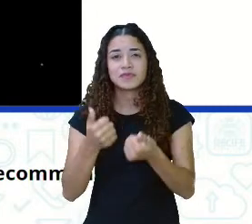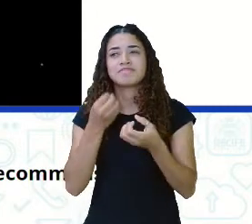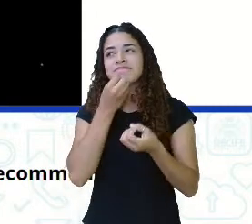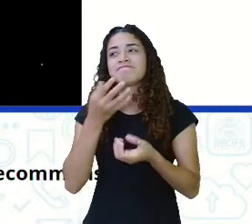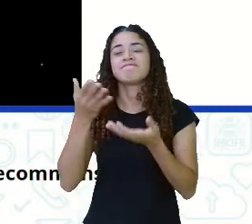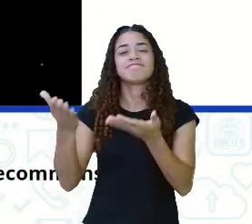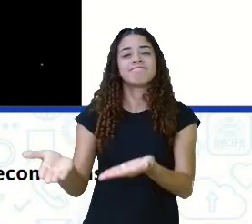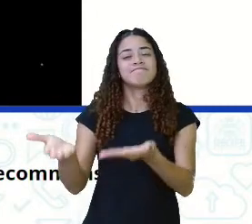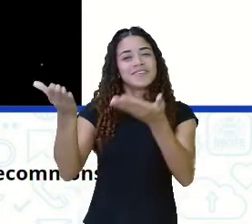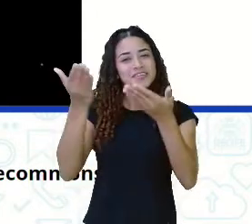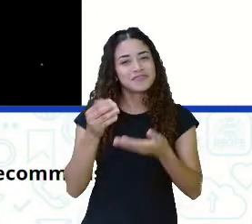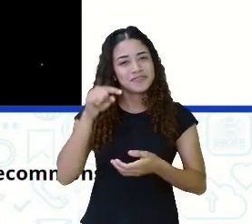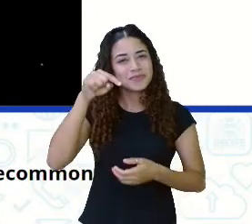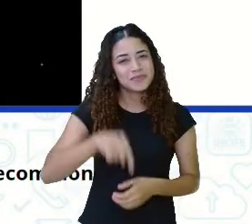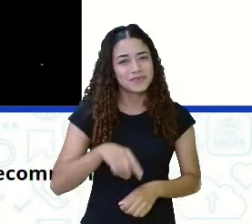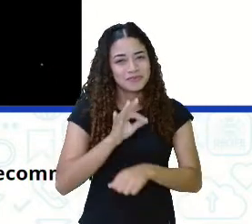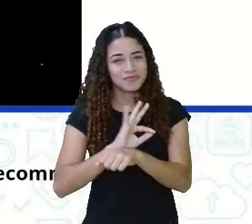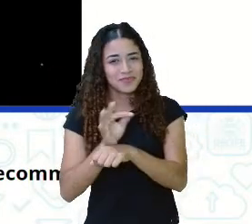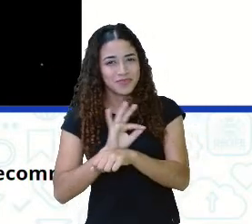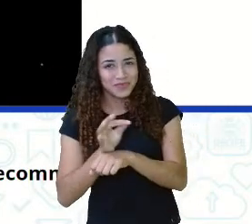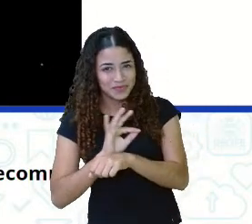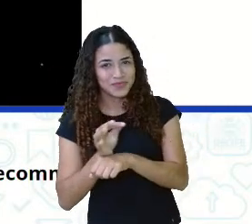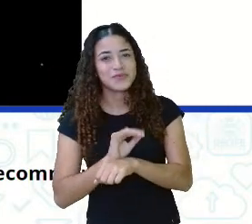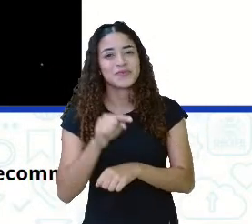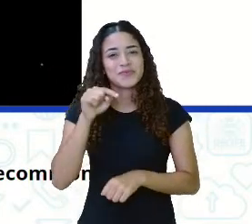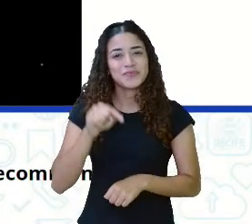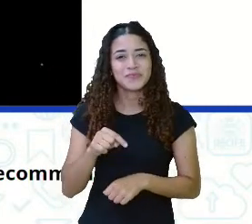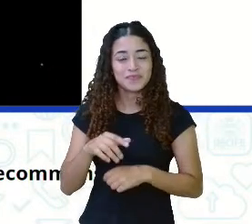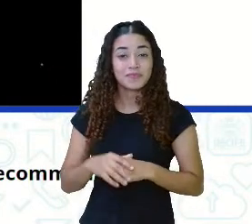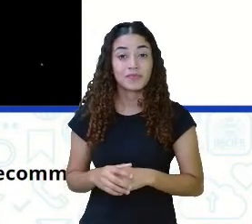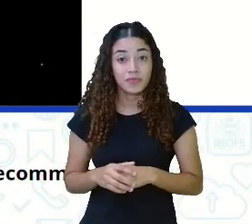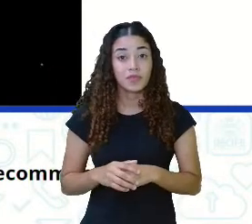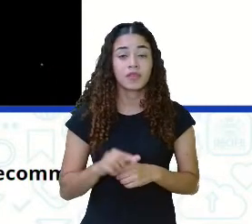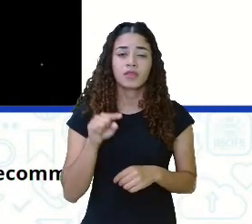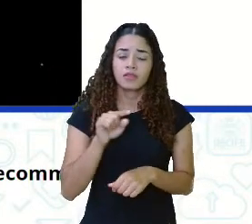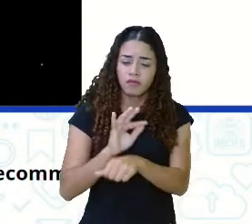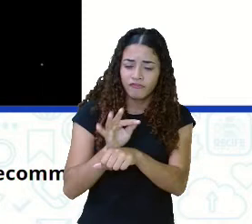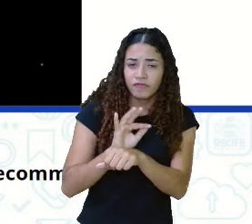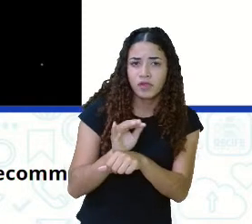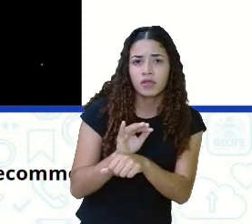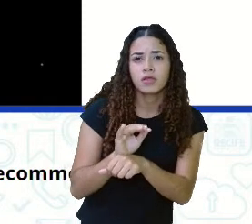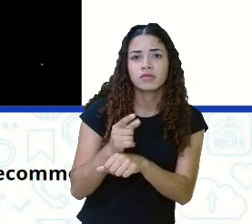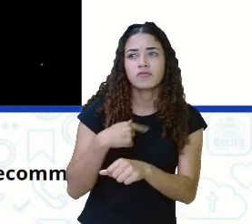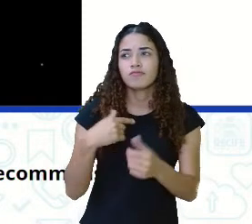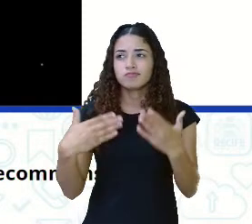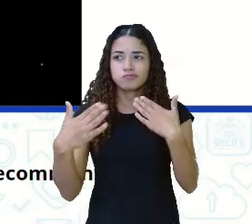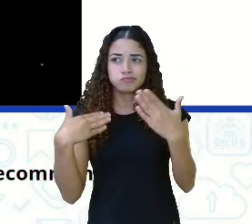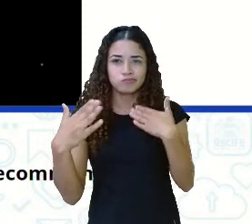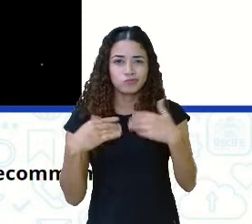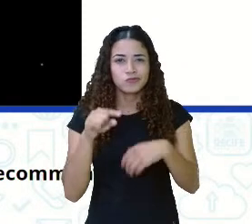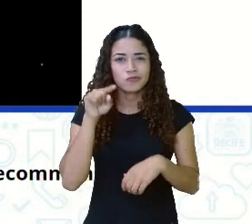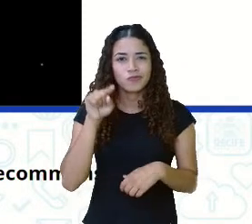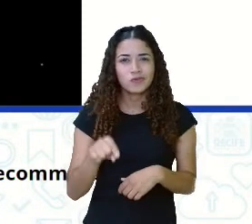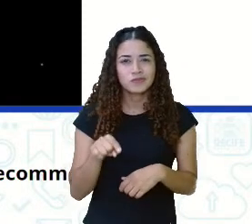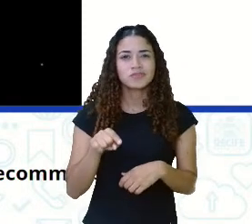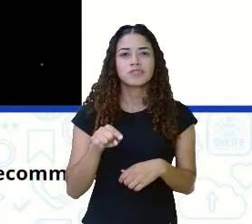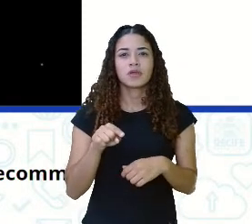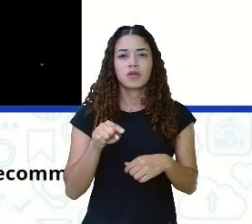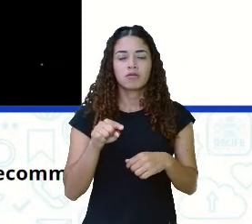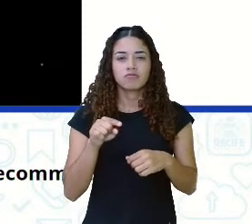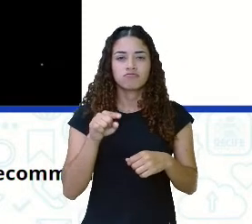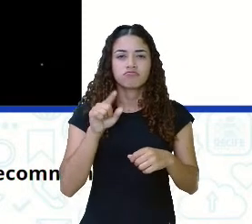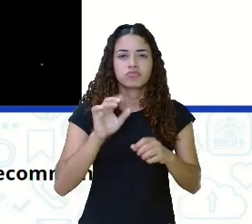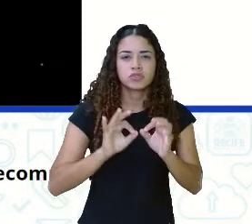bem-vindo ou bem-vinda a mais um vídeo da Khan Academy Brasil. E nesse vídeo eu vou conversar com você sobre a evidência celular da